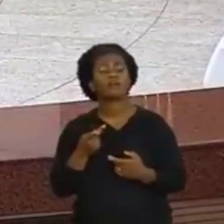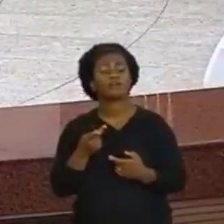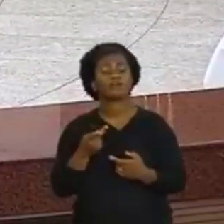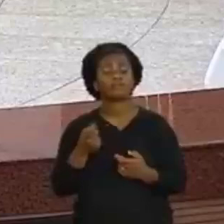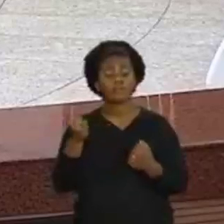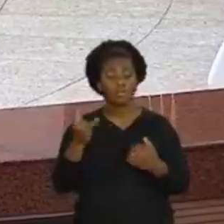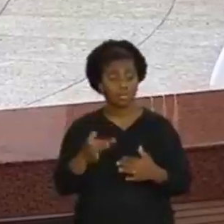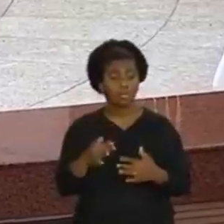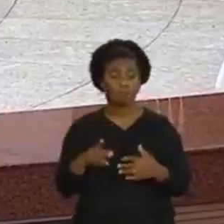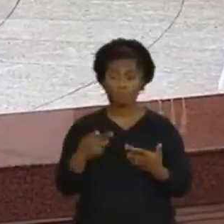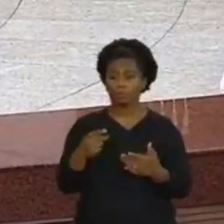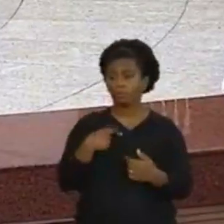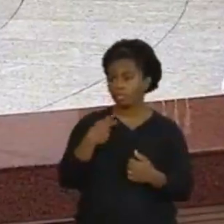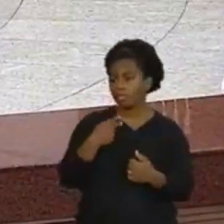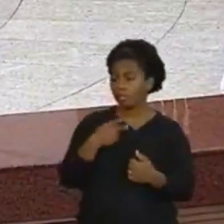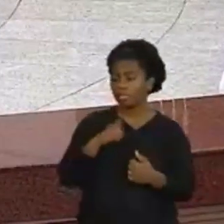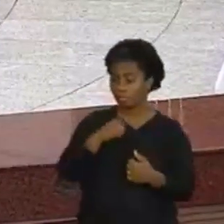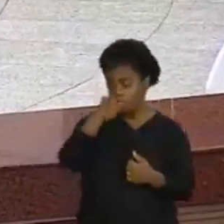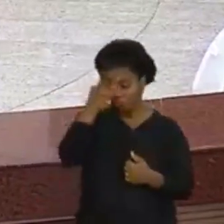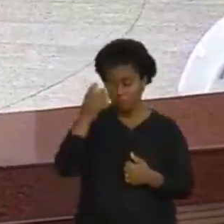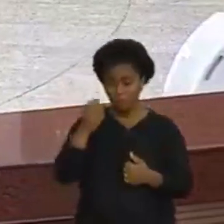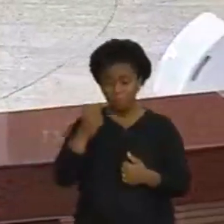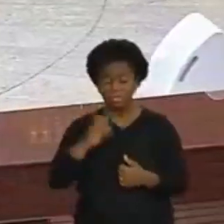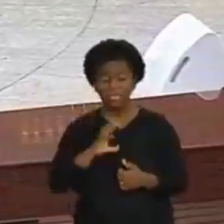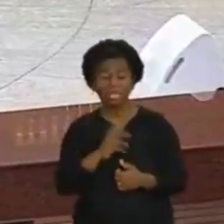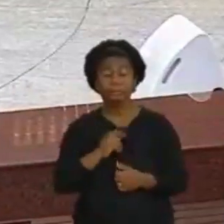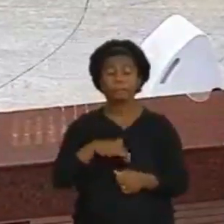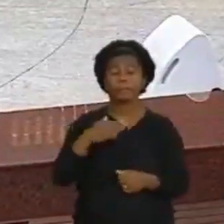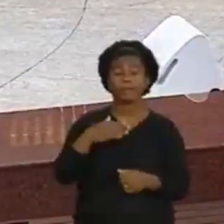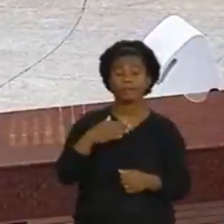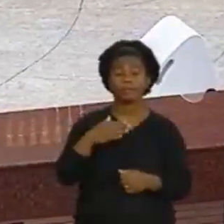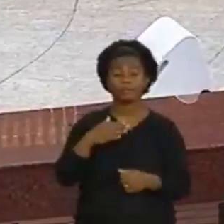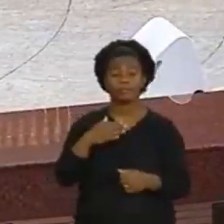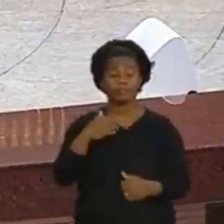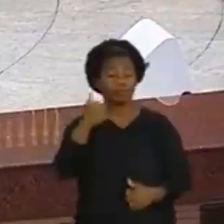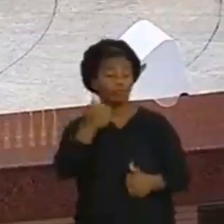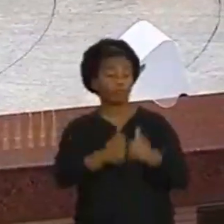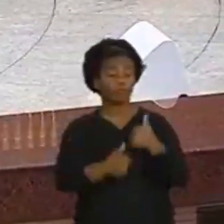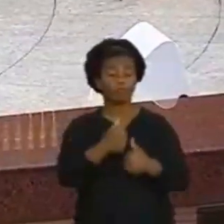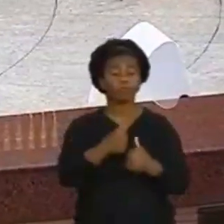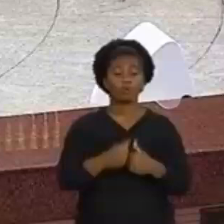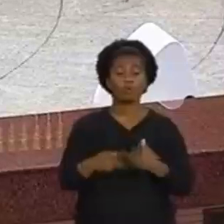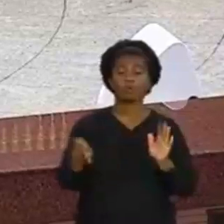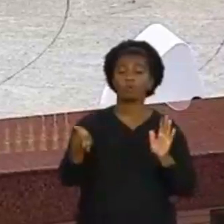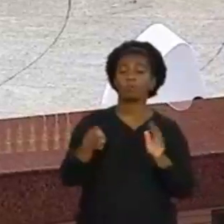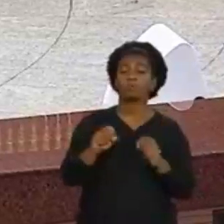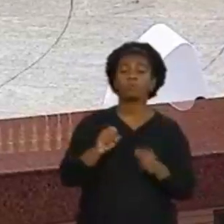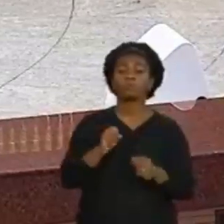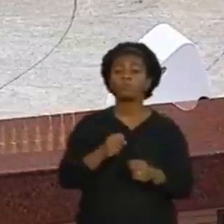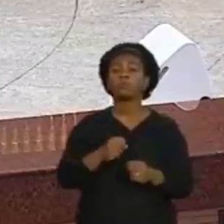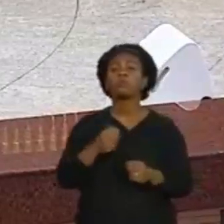Deus. Eu quero dizer que tem gente aqui que honra mais a família do que a Deus.